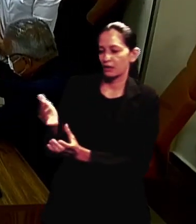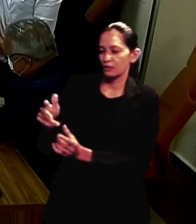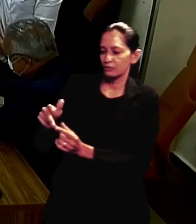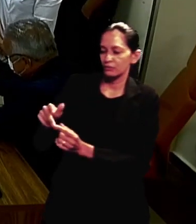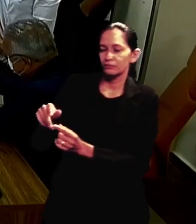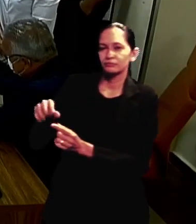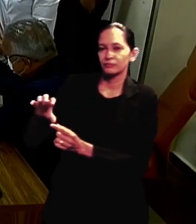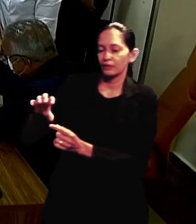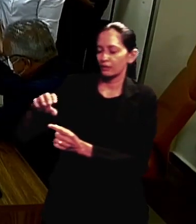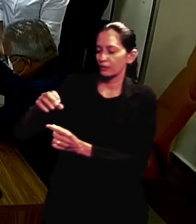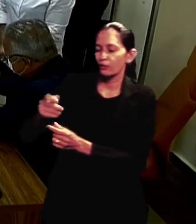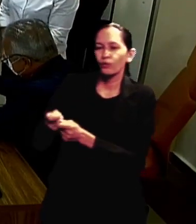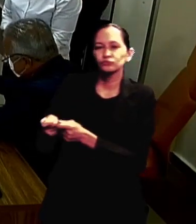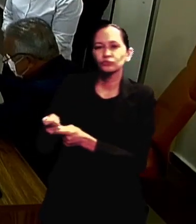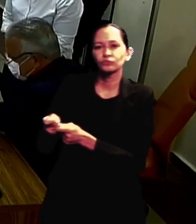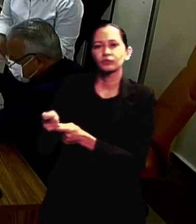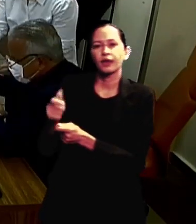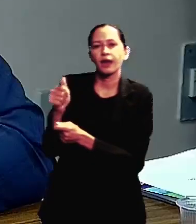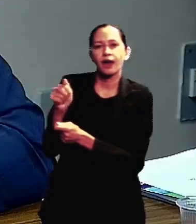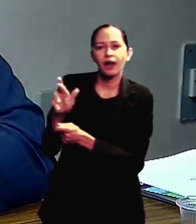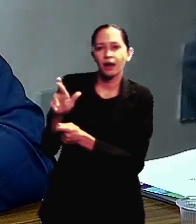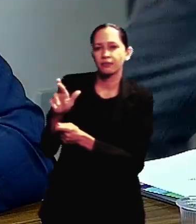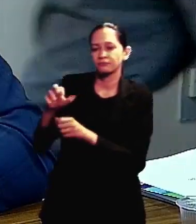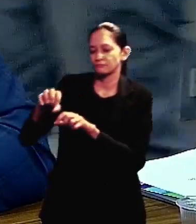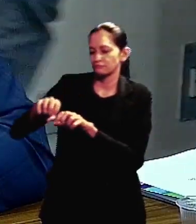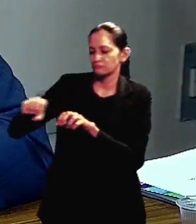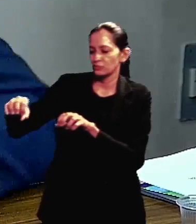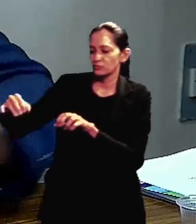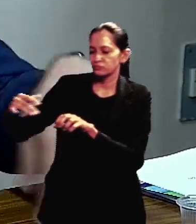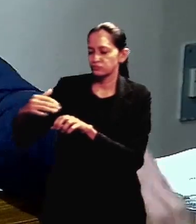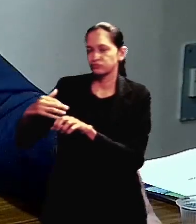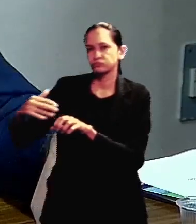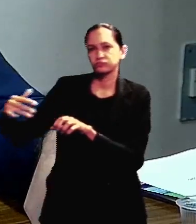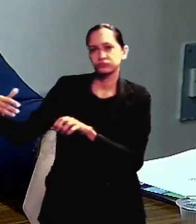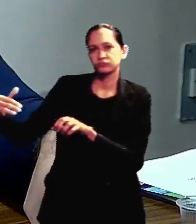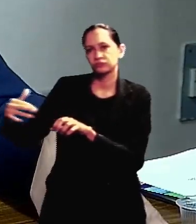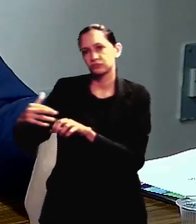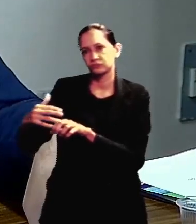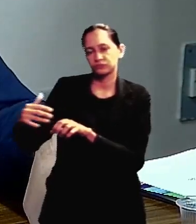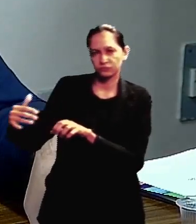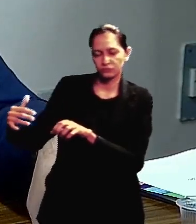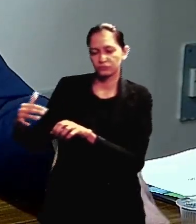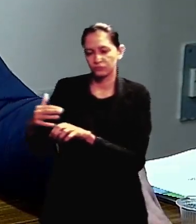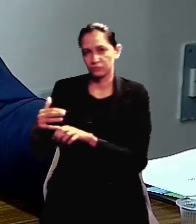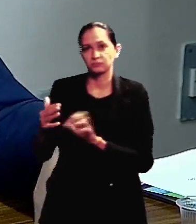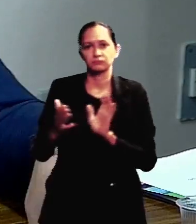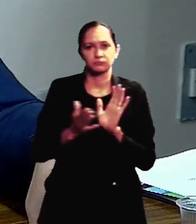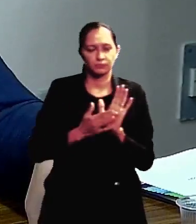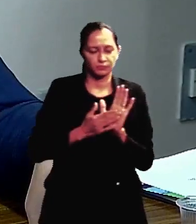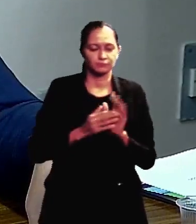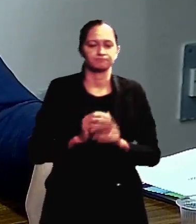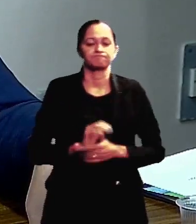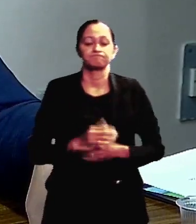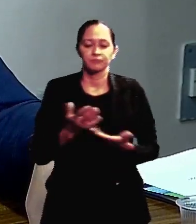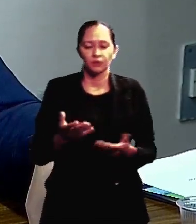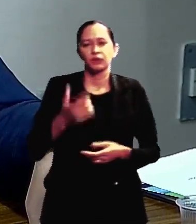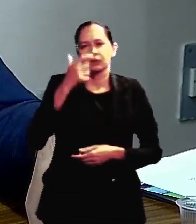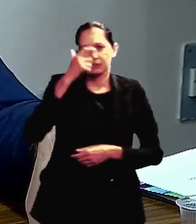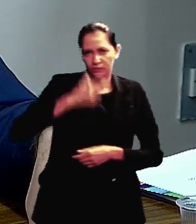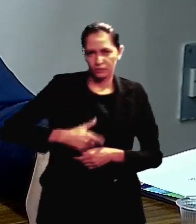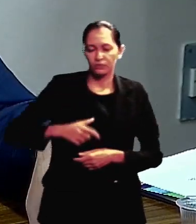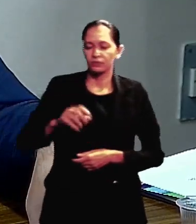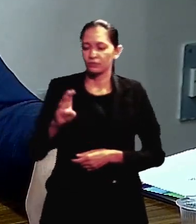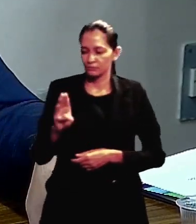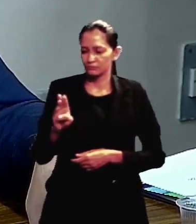Vereador Bruno Diniz, posteriormente vereador Pastor Wilson. Senhor presidente, eu analisei essa matéria com